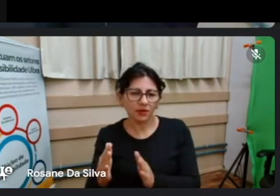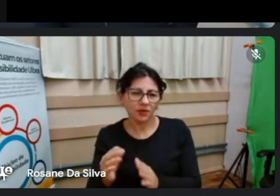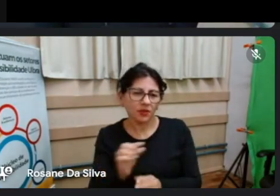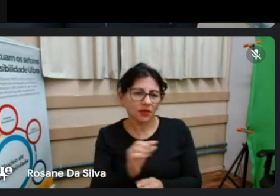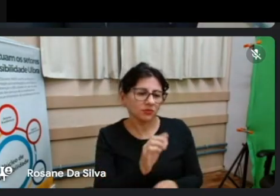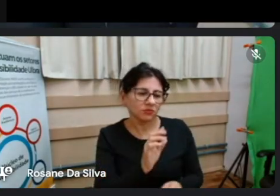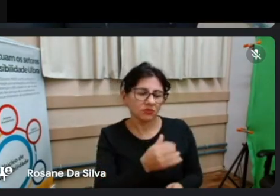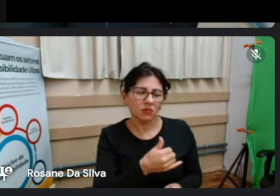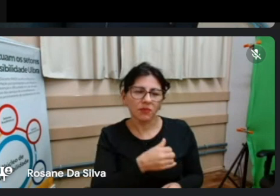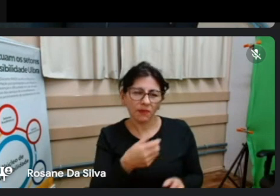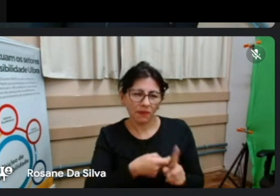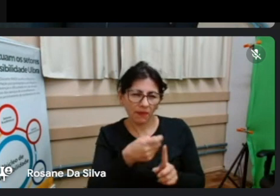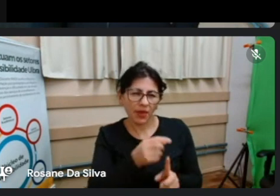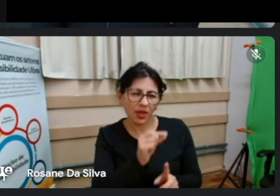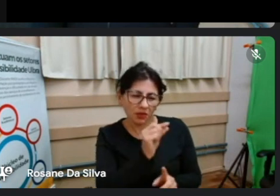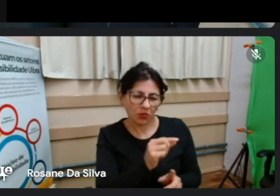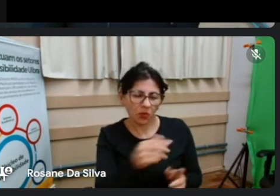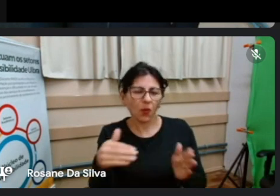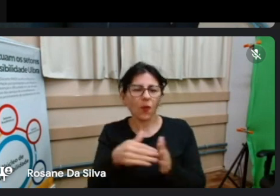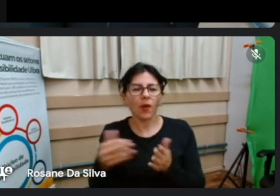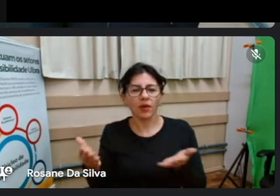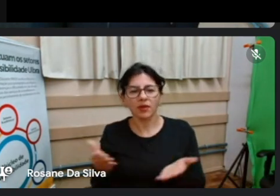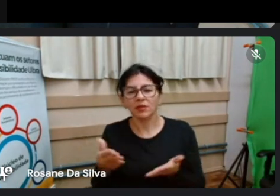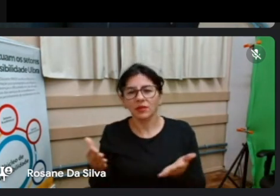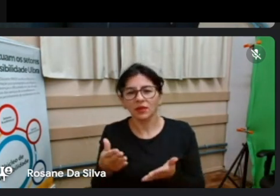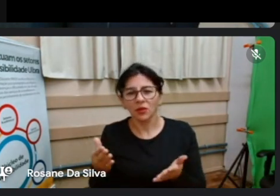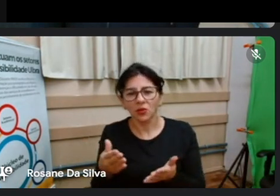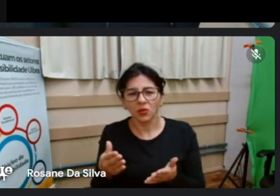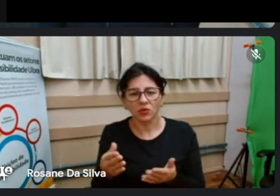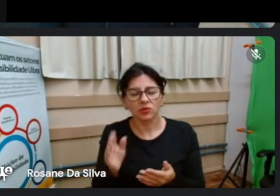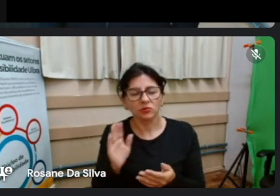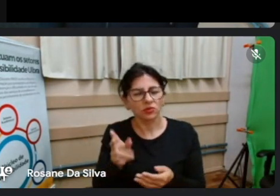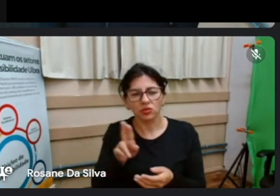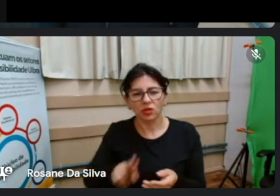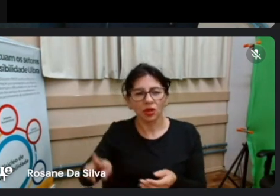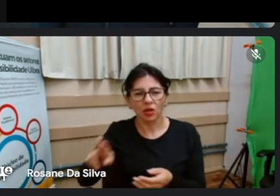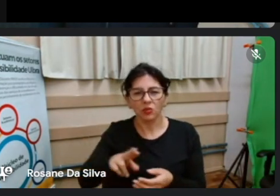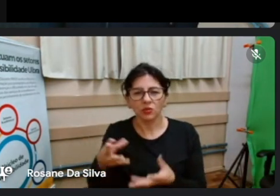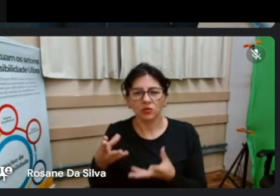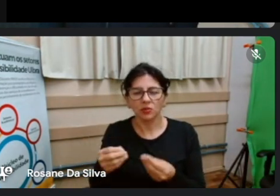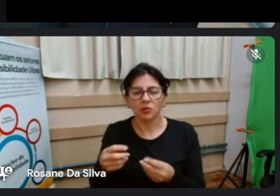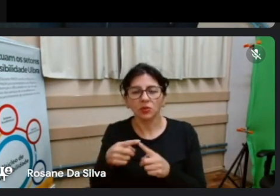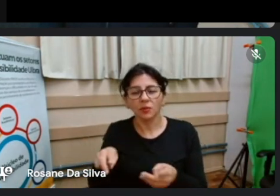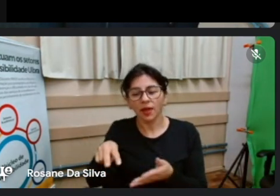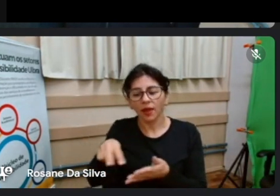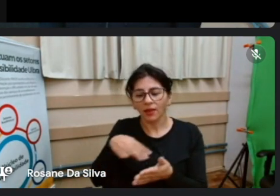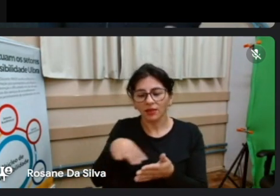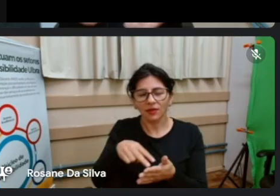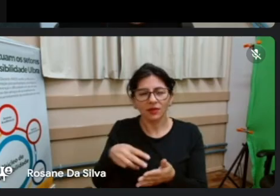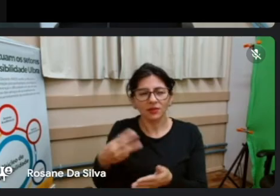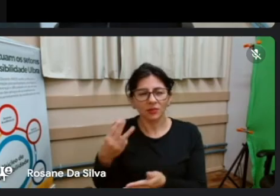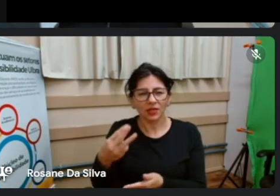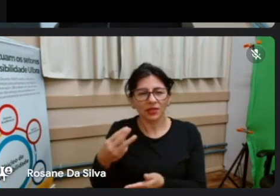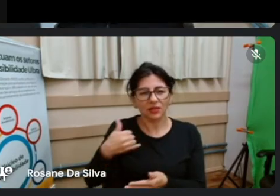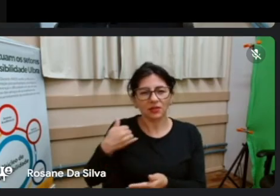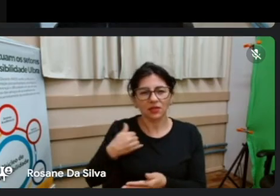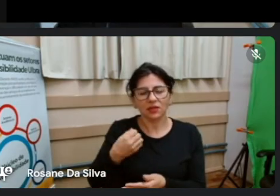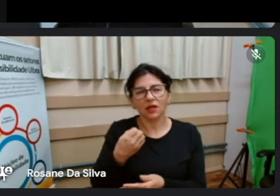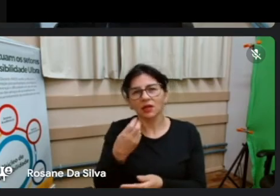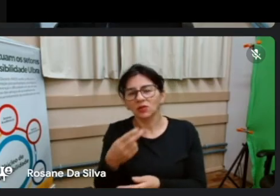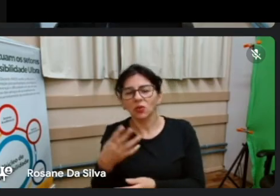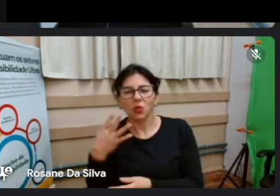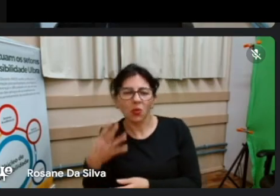idade até hoje o que né tá cada vez mais usual mas a chamada dança para terceira idade ou quarta idade ou